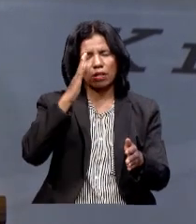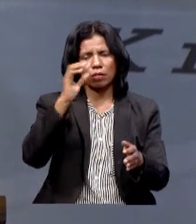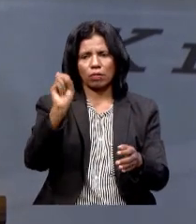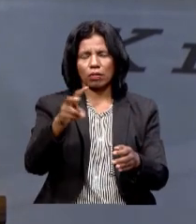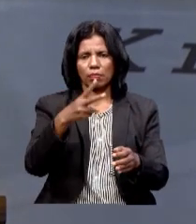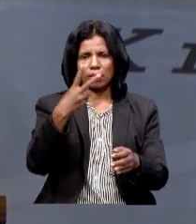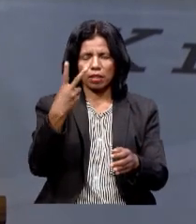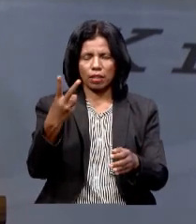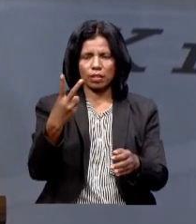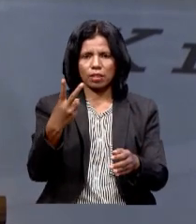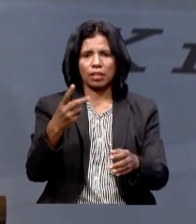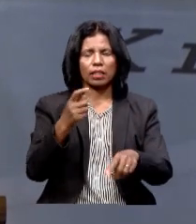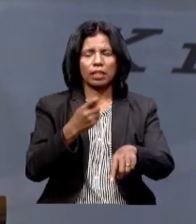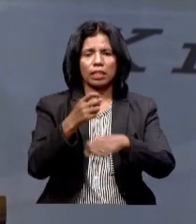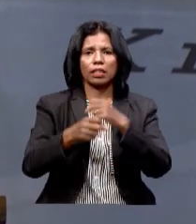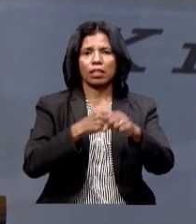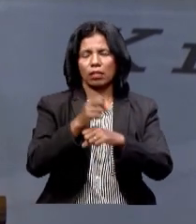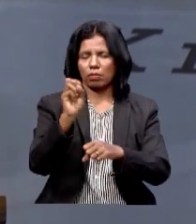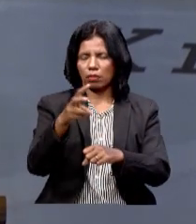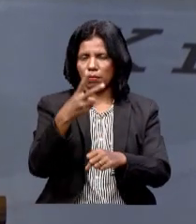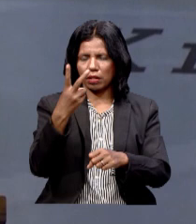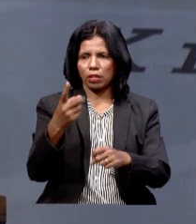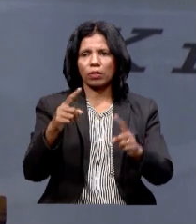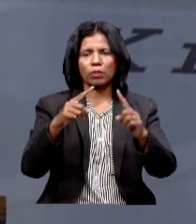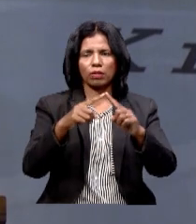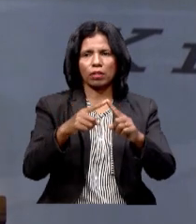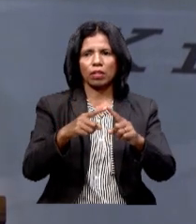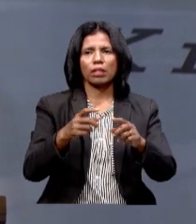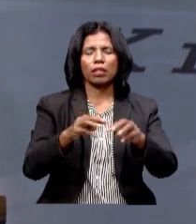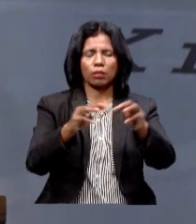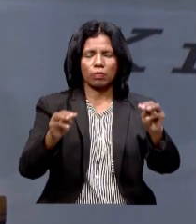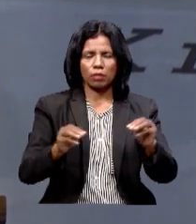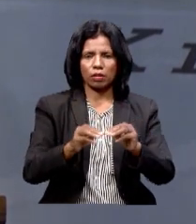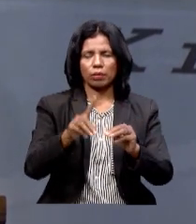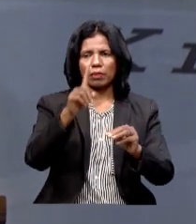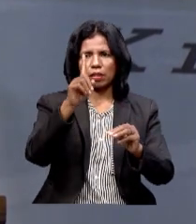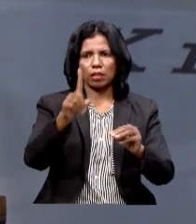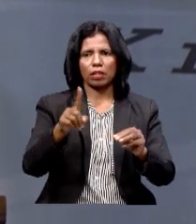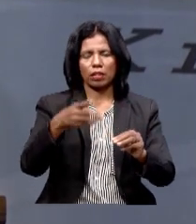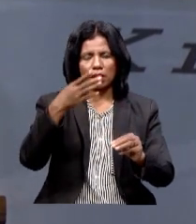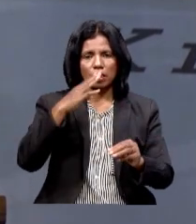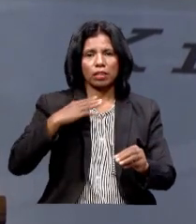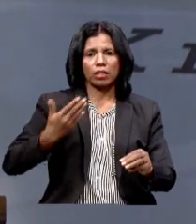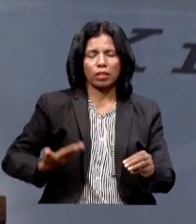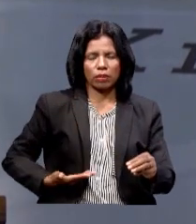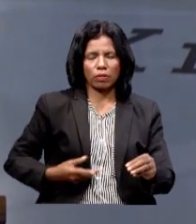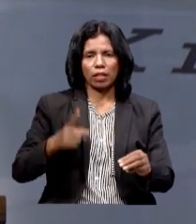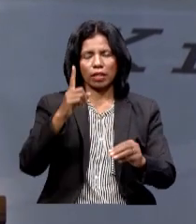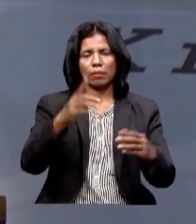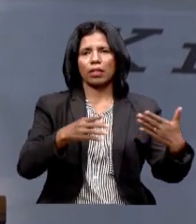da Câmara de Comércio e Indústria Timor-Leste, hoje pela primeira vez, esse município e senhor e da lidera. E eu